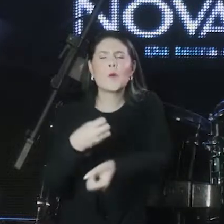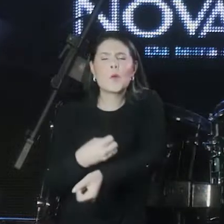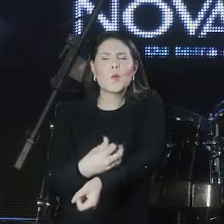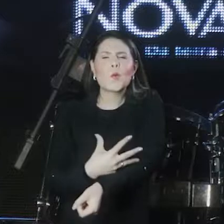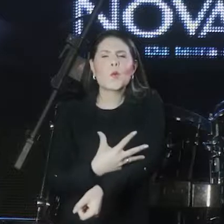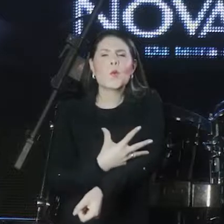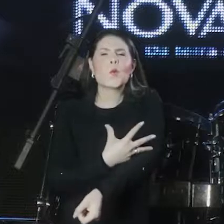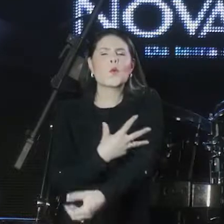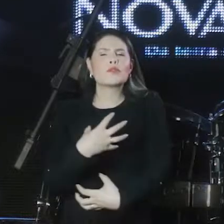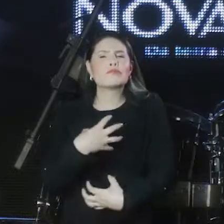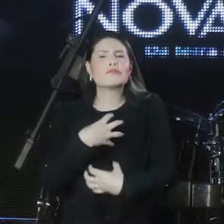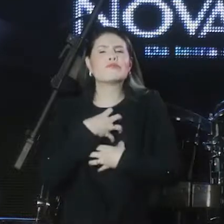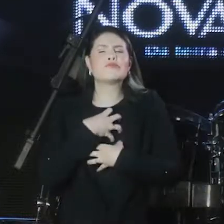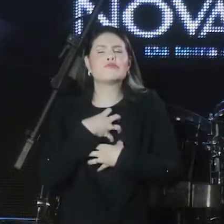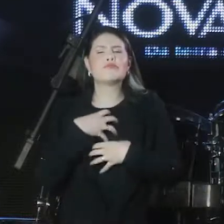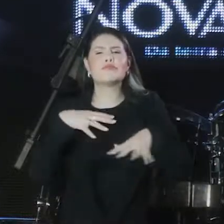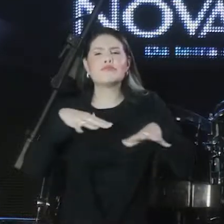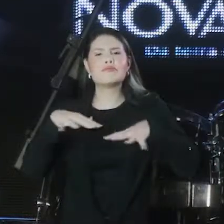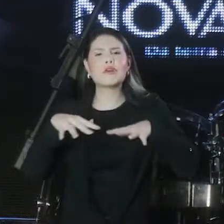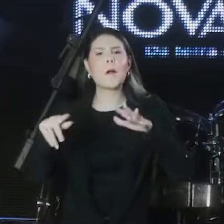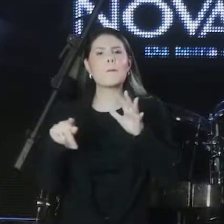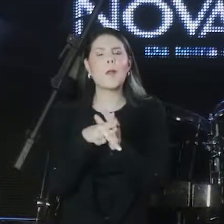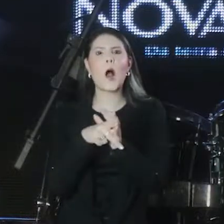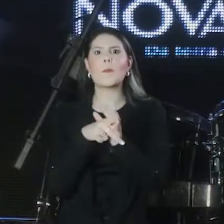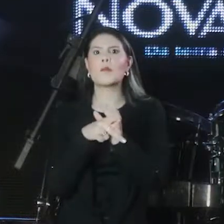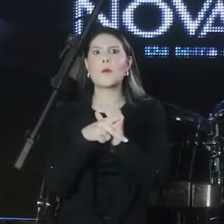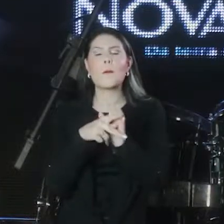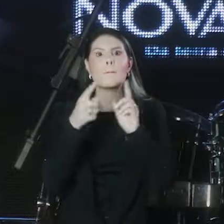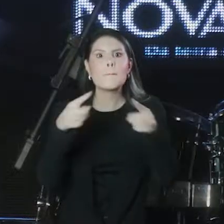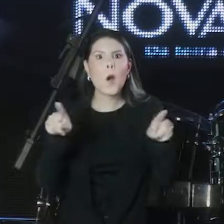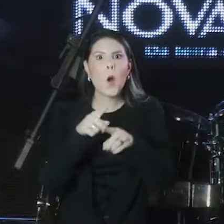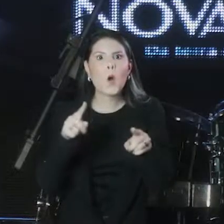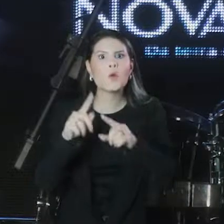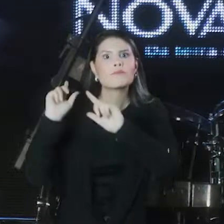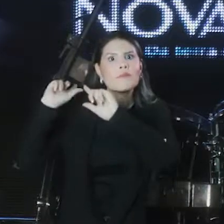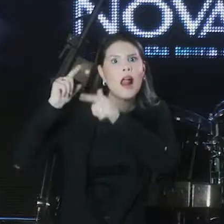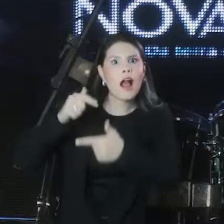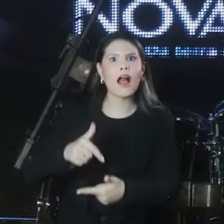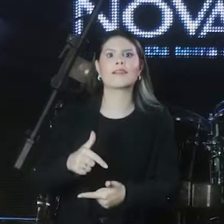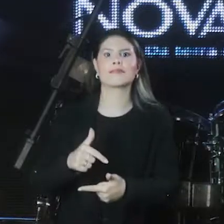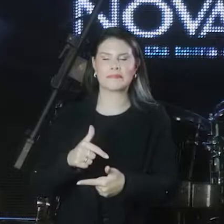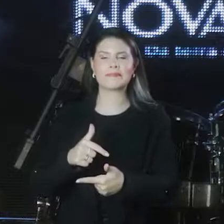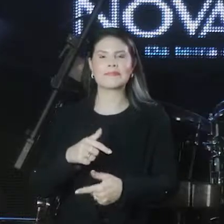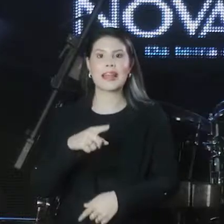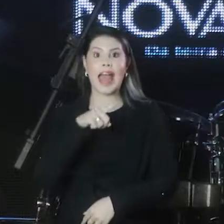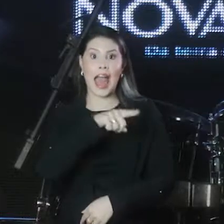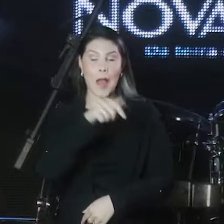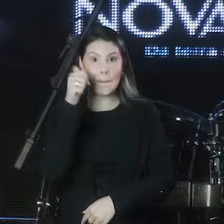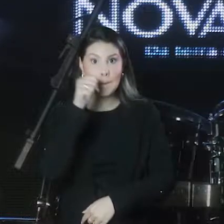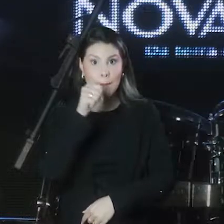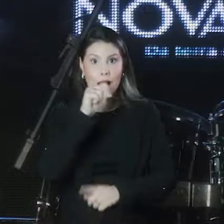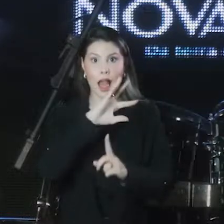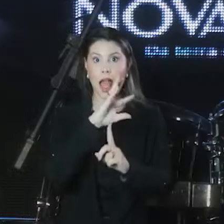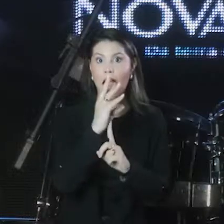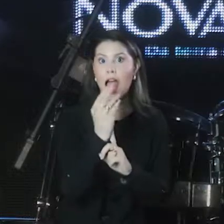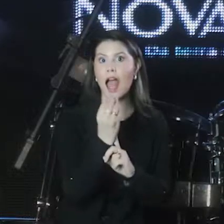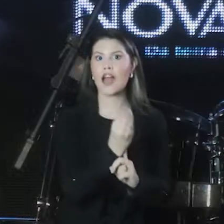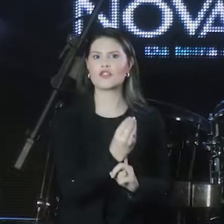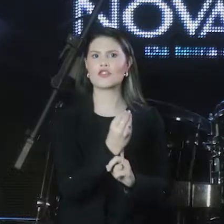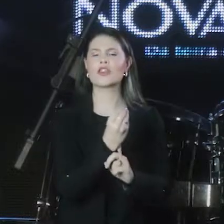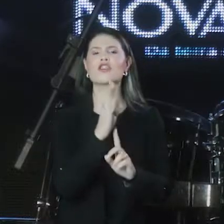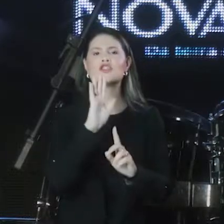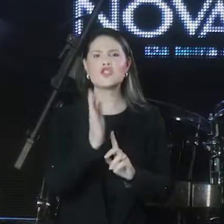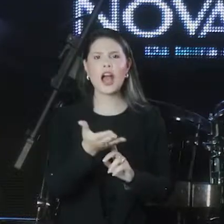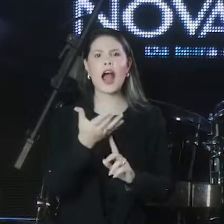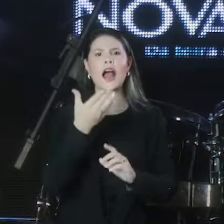sua voz em grandes clássicos da nossa música. A primeira artista a interpretar,